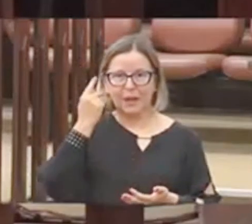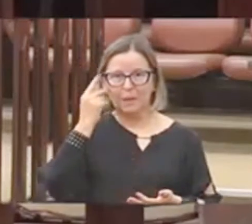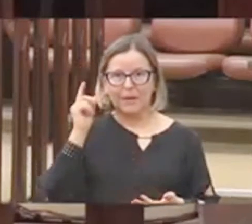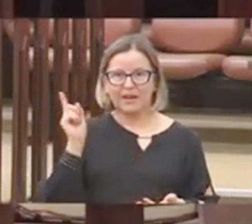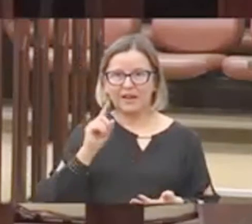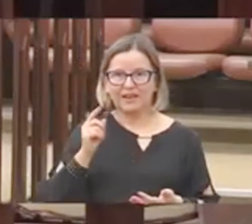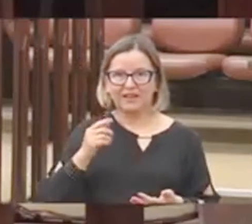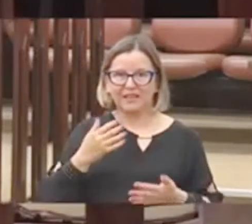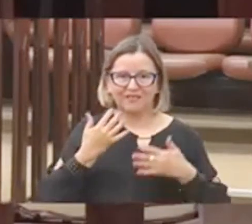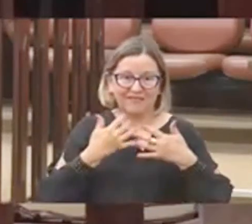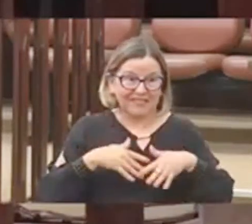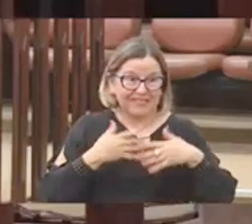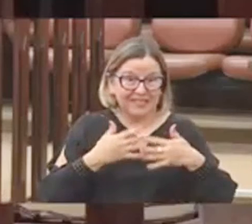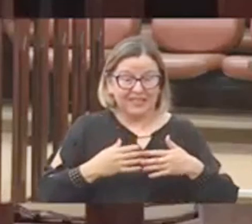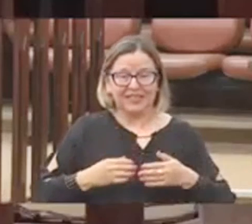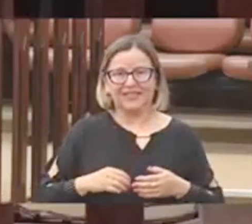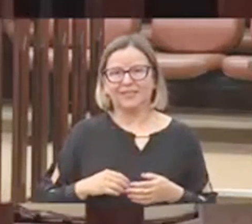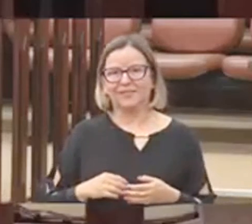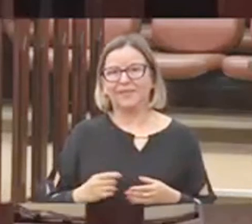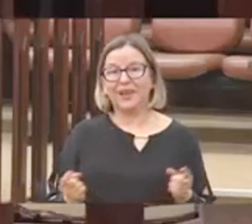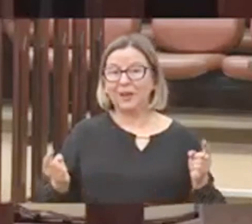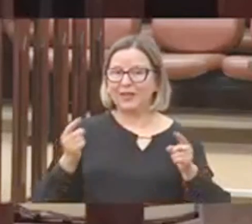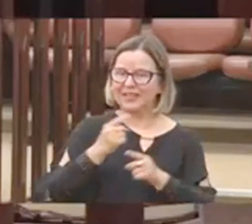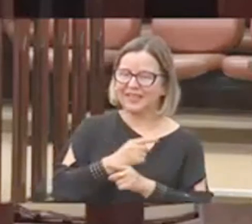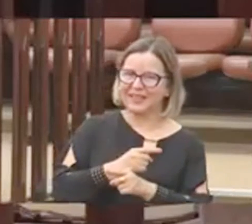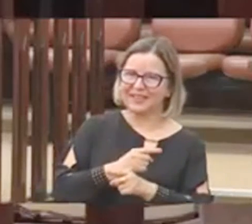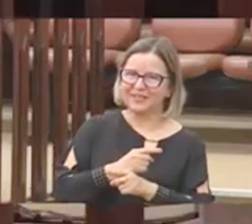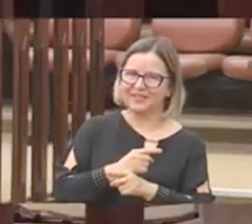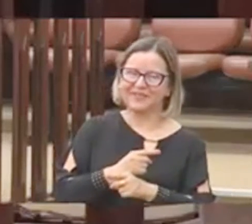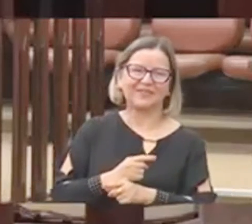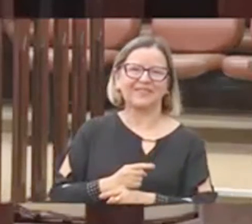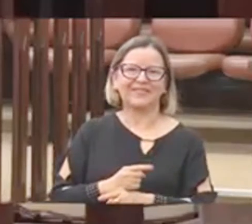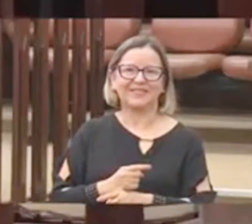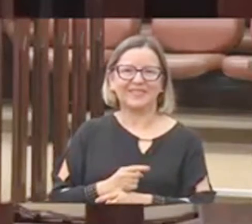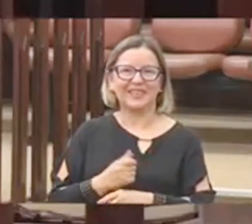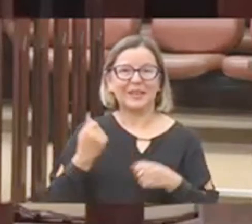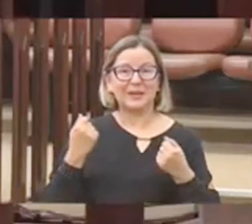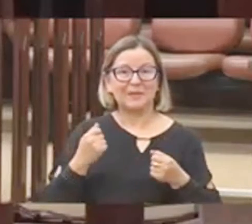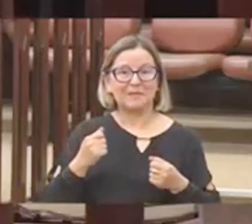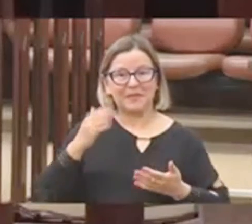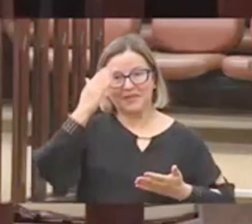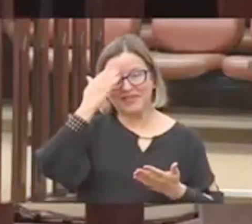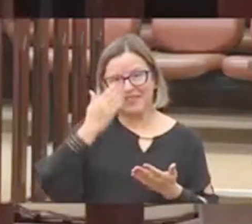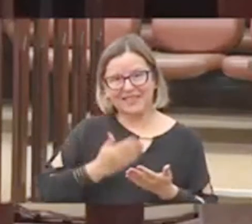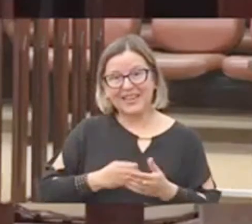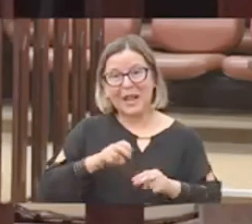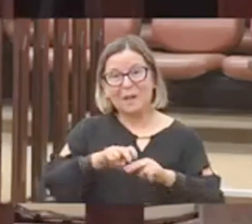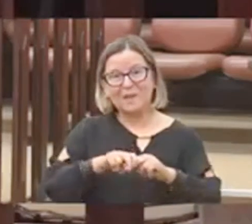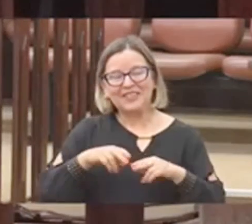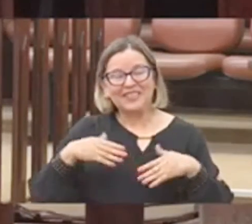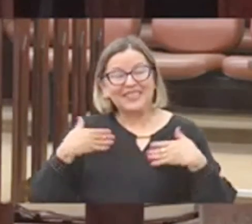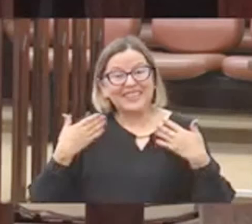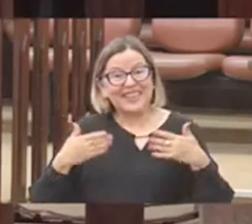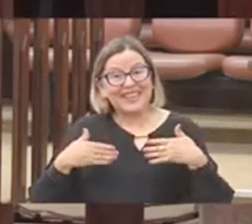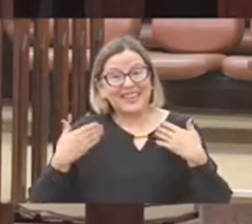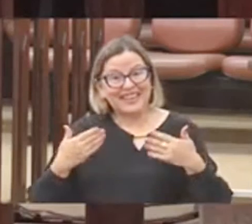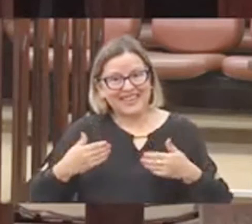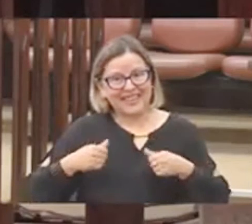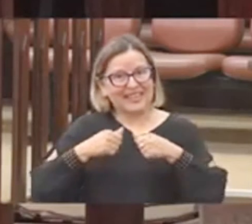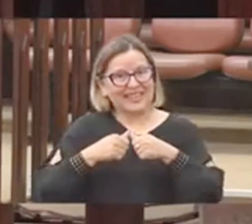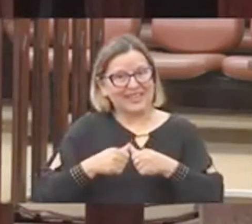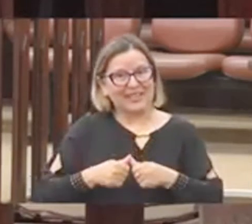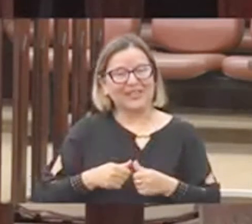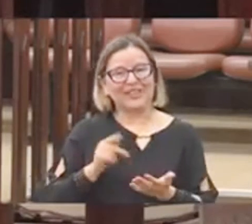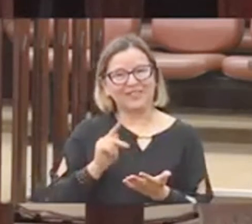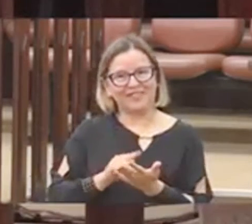E é o contrário. É para você considerar como motivo de alegria. Isto aqui é cristianismo.